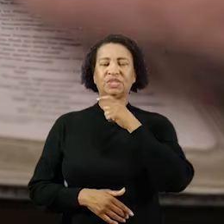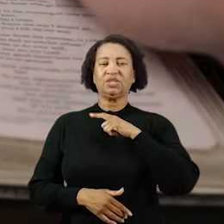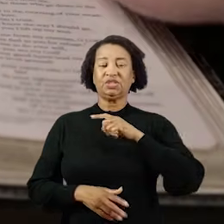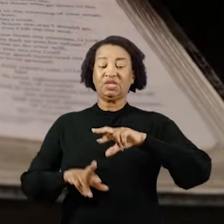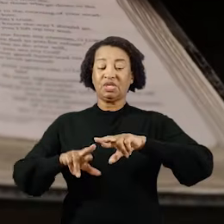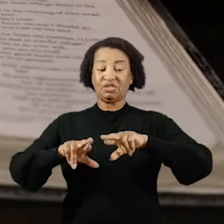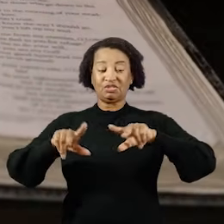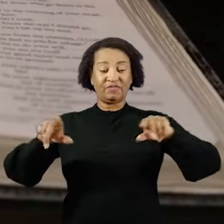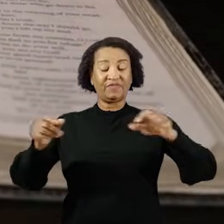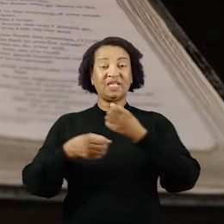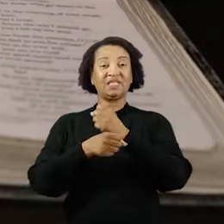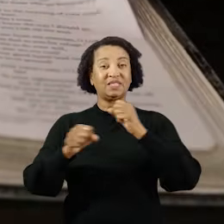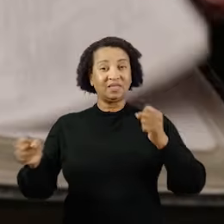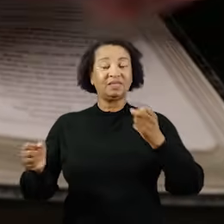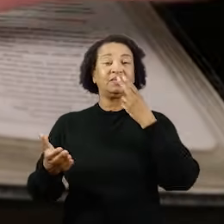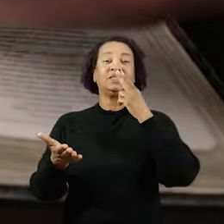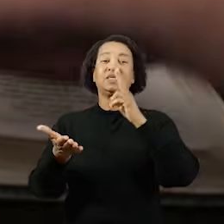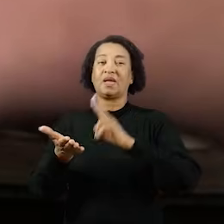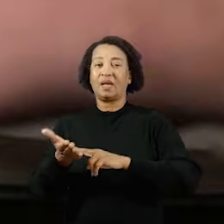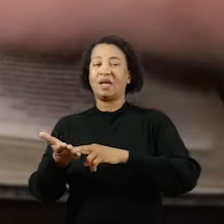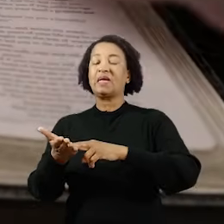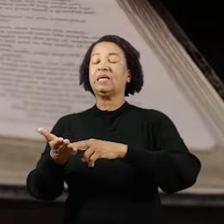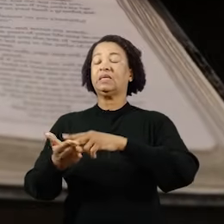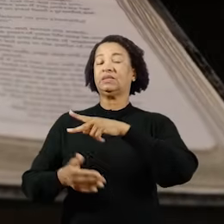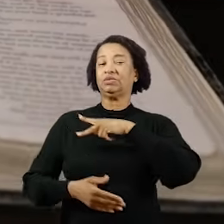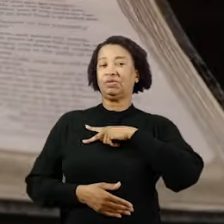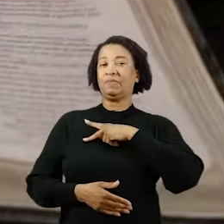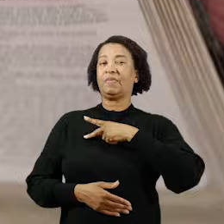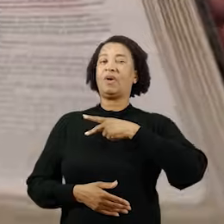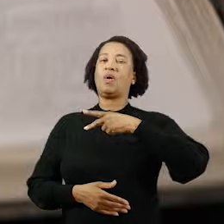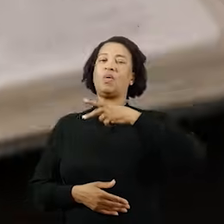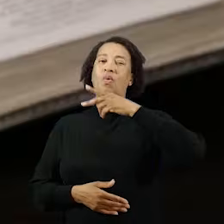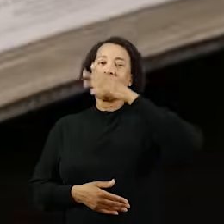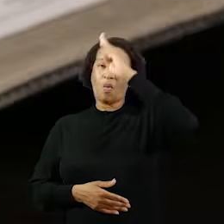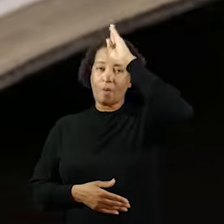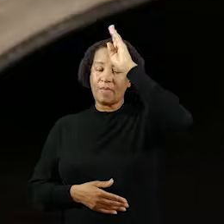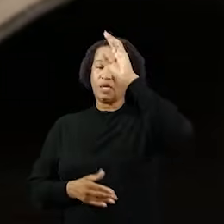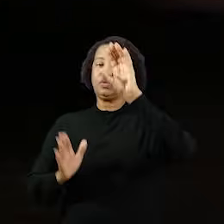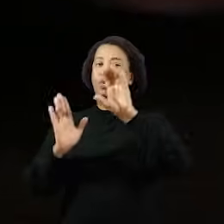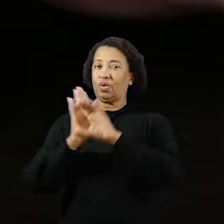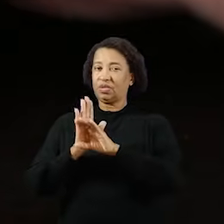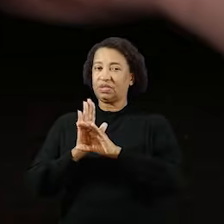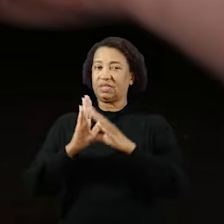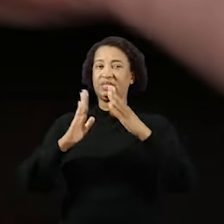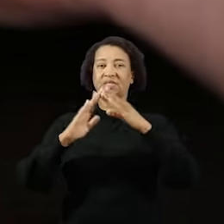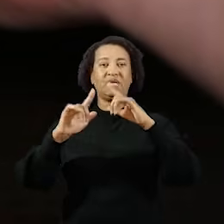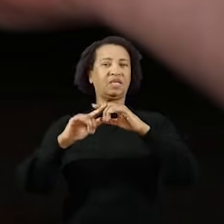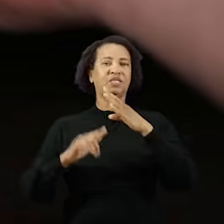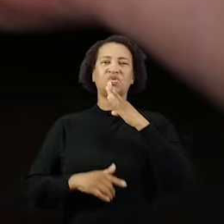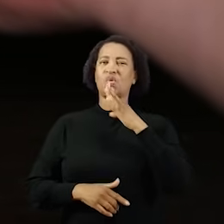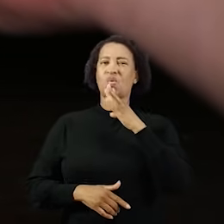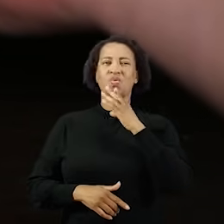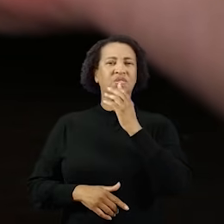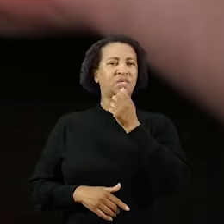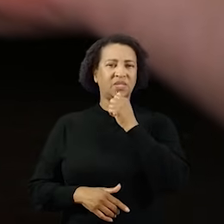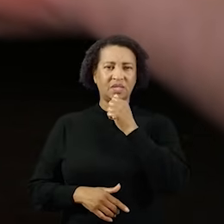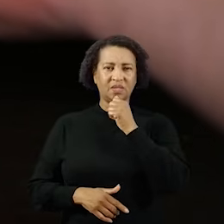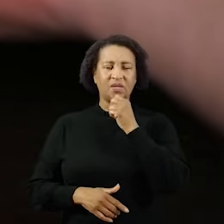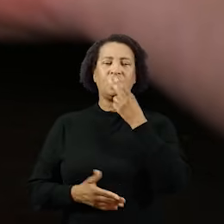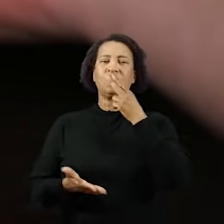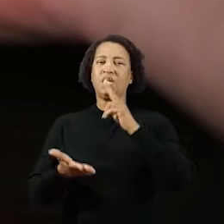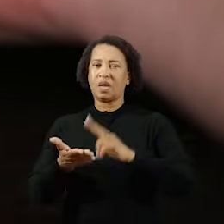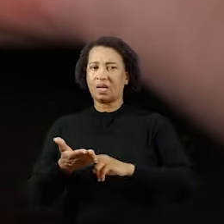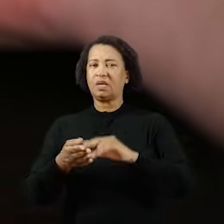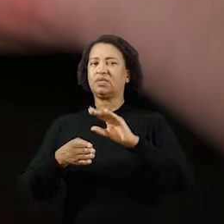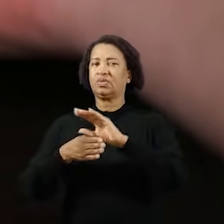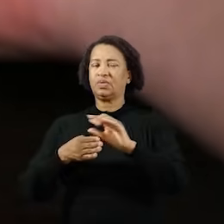uma grande diferença entre as cartas de Paulo aos Romanos e Colossenses, igrejas que ele não conhecia pessoalmente, e as cartas